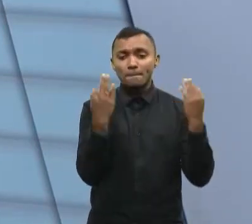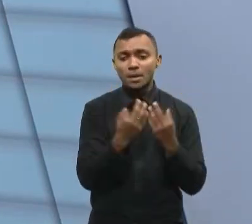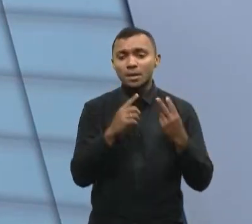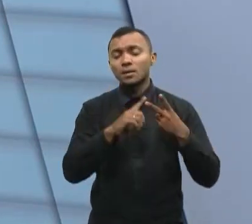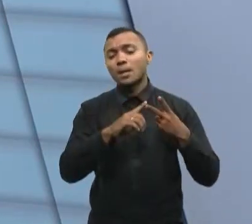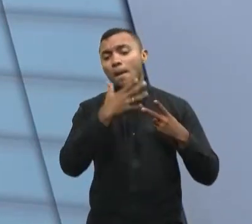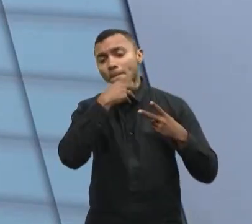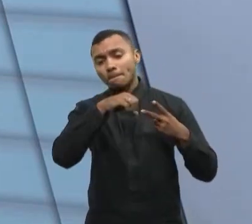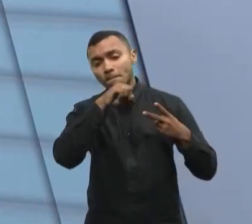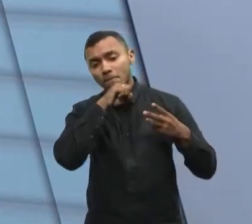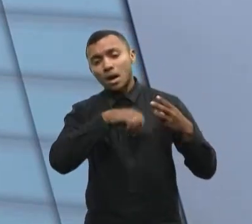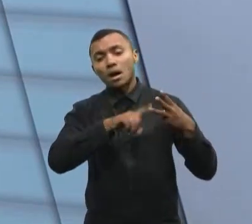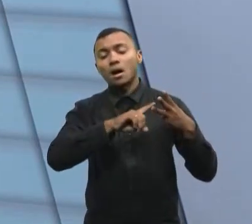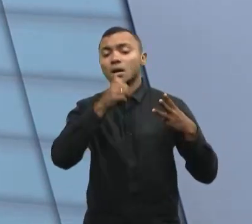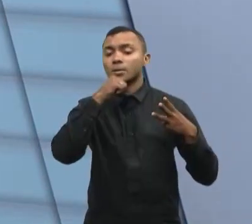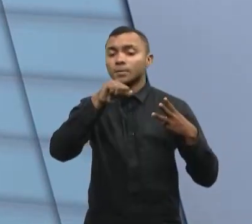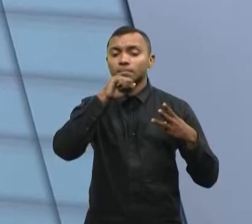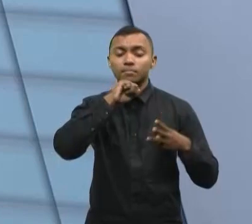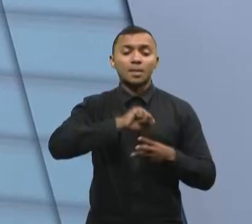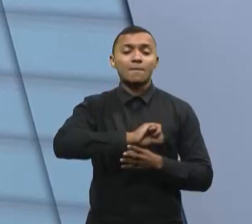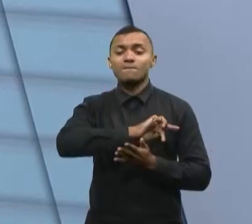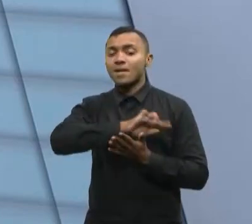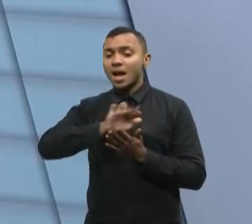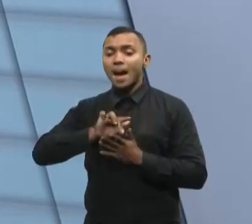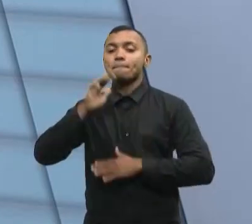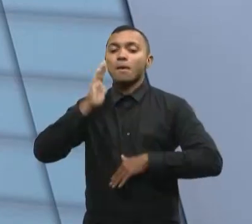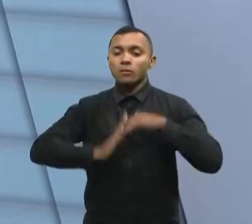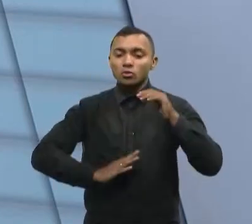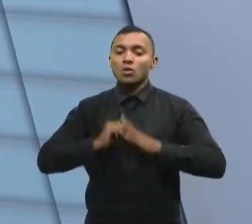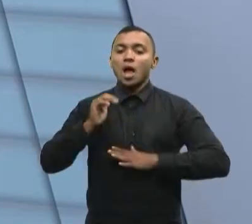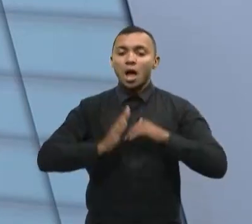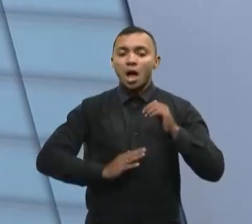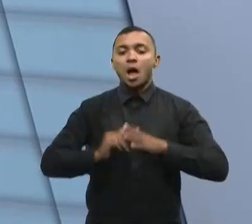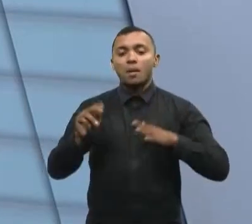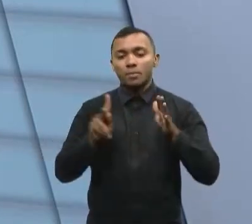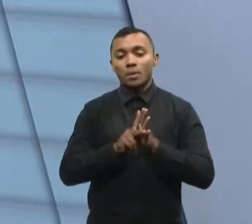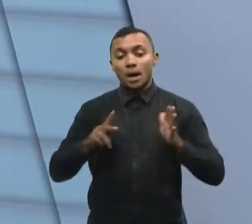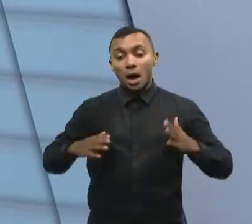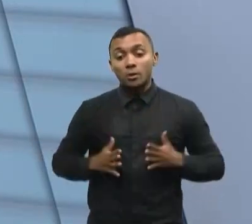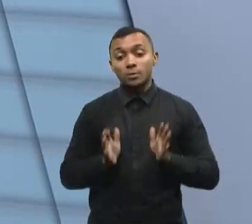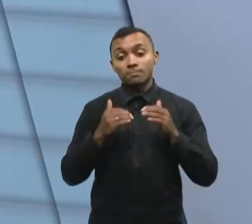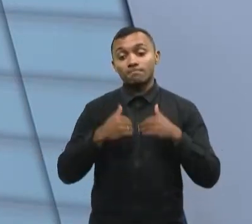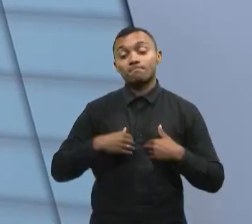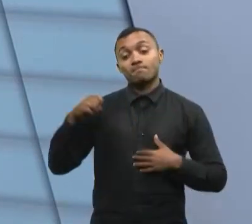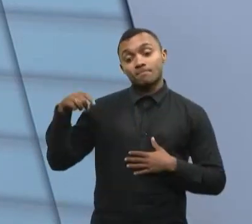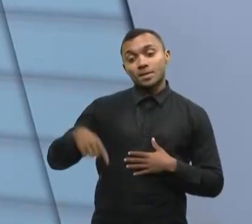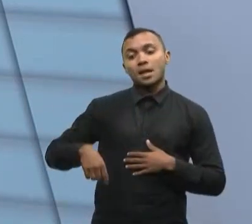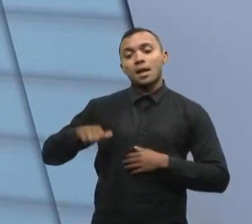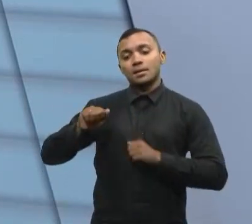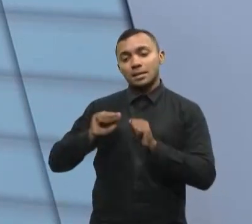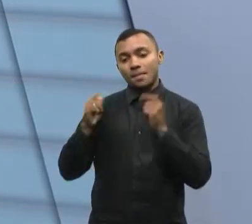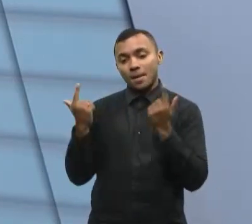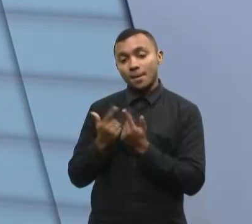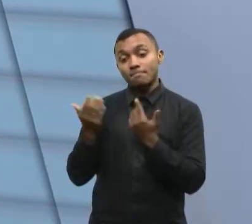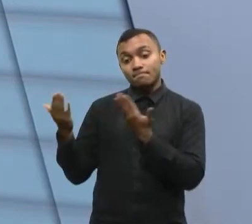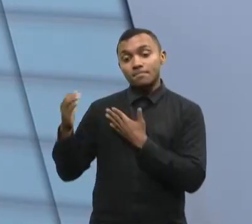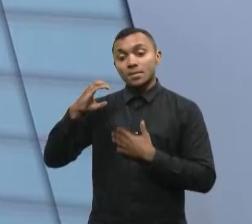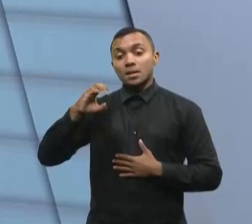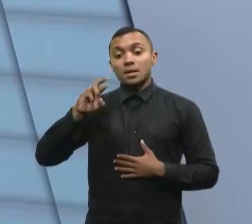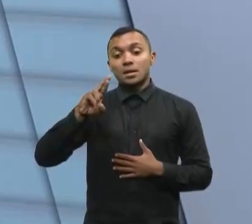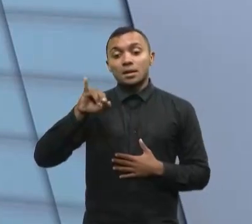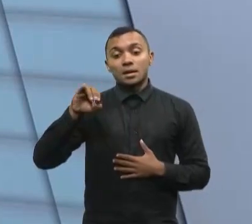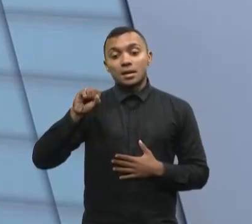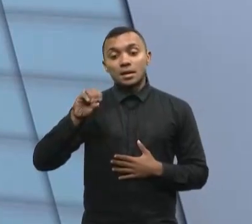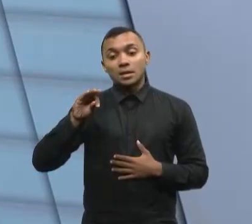crianças com transtorno do espectro autista. E, na oportunidade, a primeira-dama aqui da Assembleia, a doutora Cristiane Leitão, diz